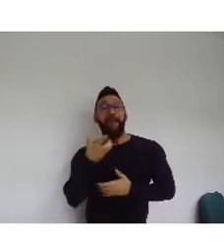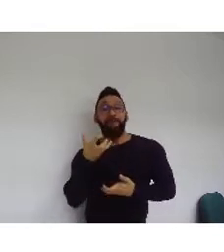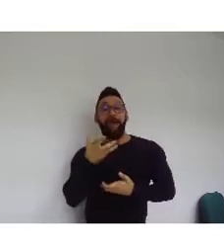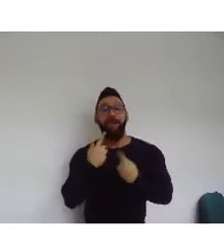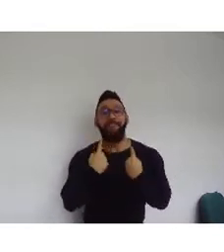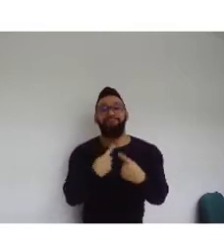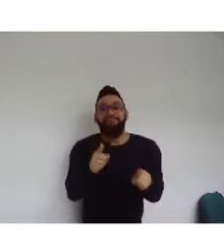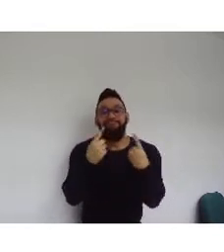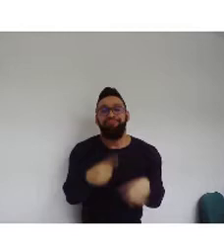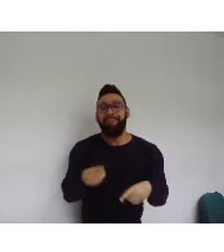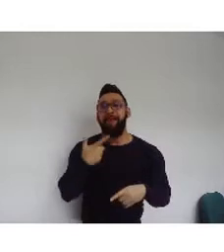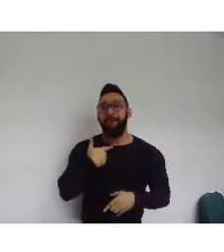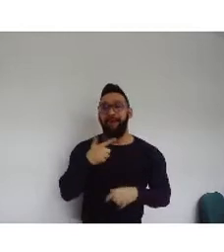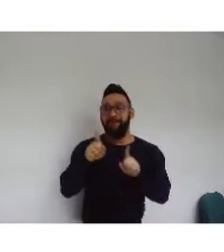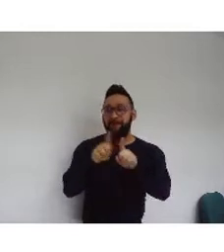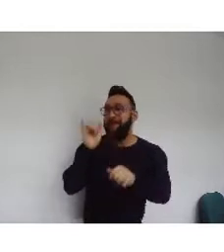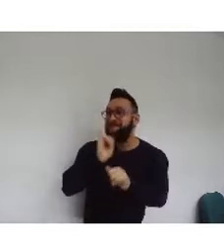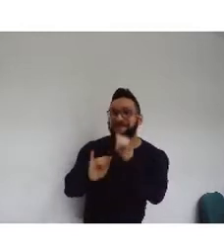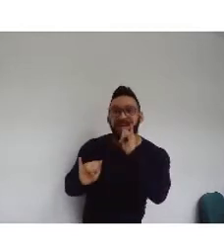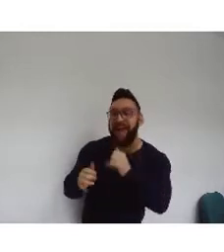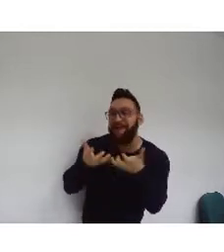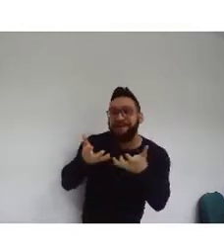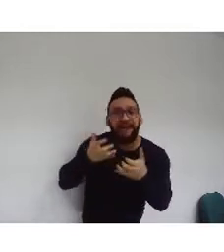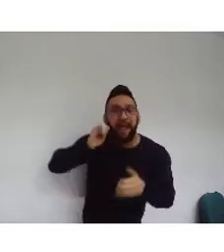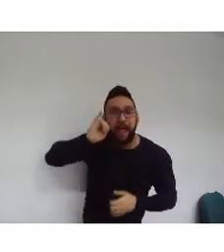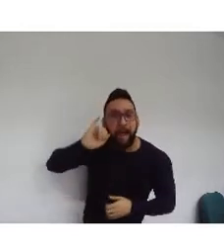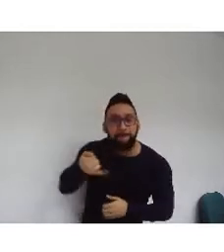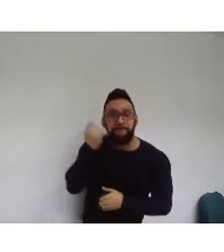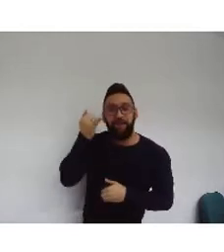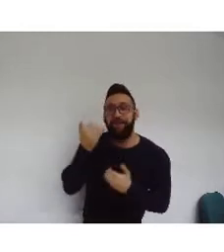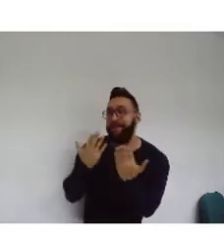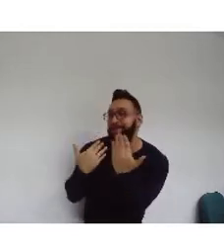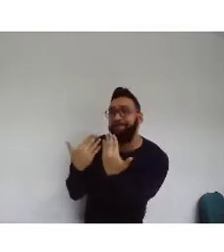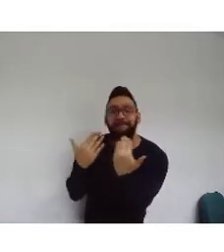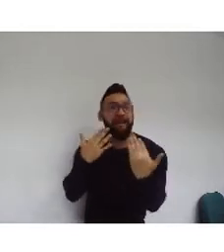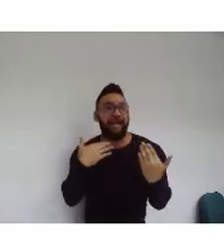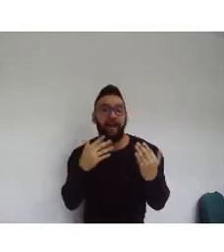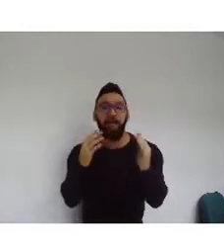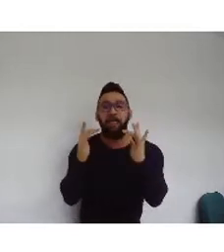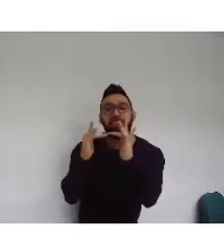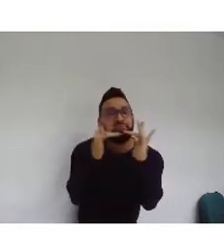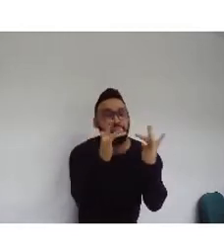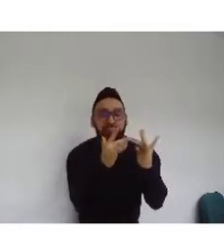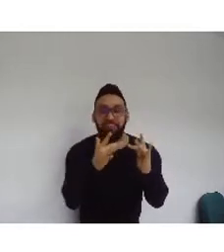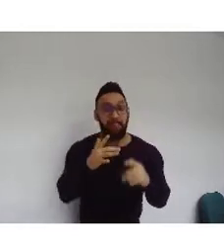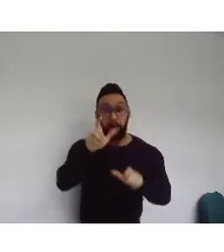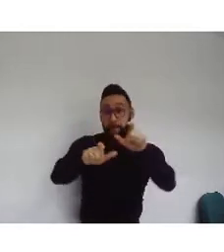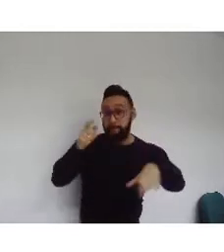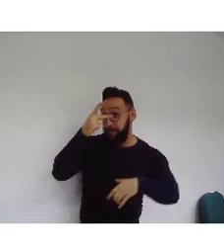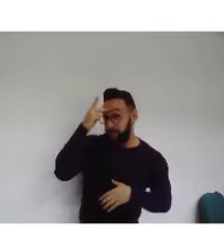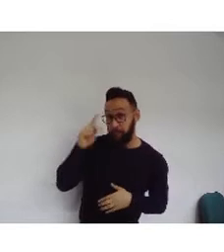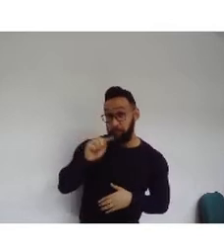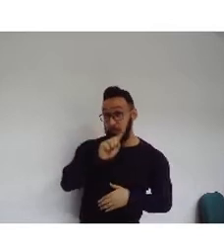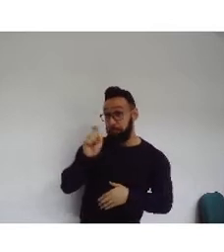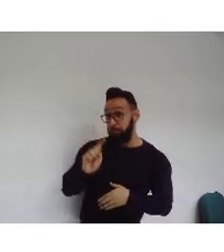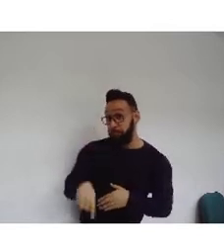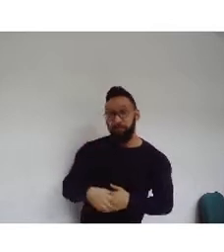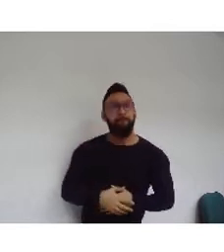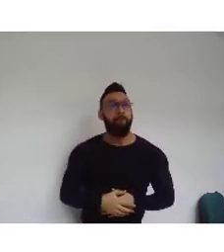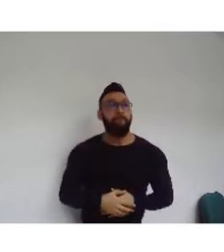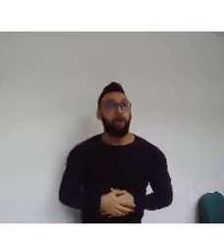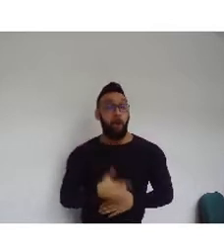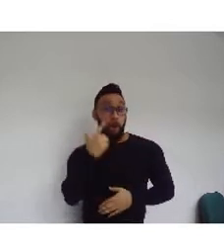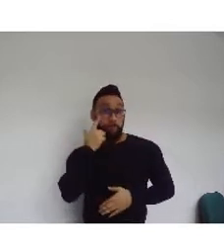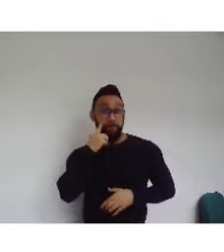já avancei, já tinha dito o que eu tinha pensado. Achei que eu não tinha escrito sobre isso. Notem como as letras que escrevem